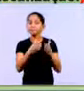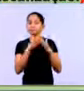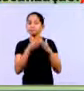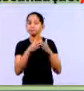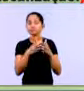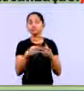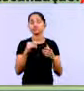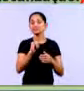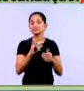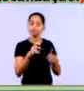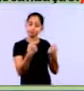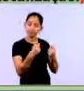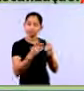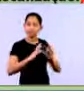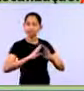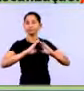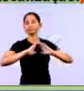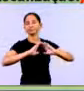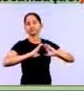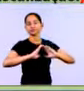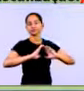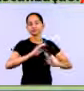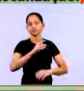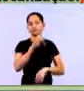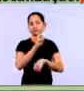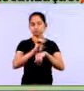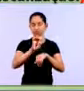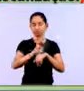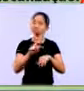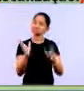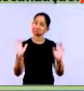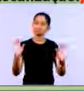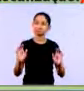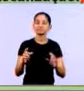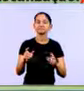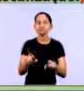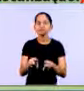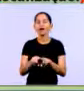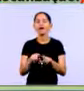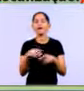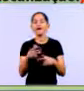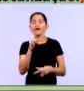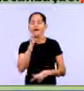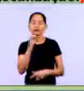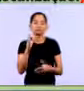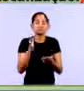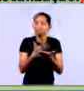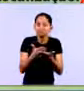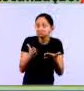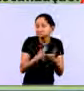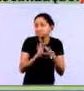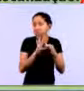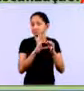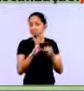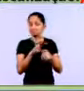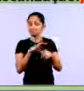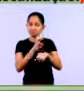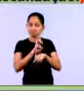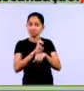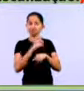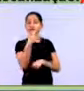de uma atividade prestada, de um exercício prestado pelo Estado. Então, os impostos independem da atividade do Estado, depende